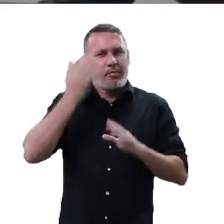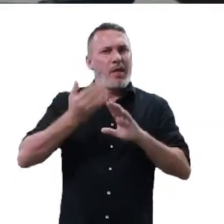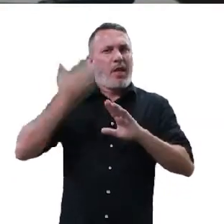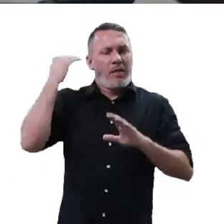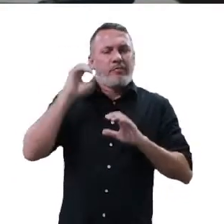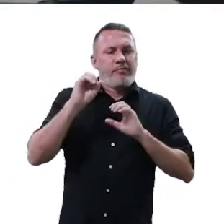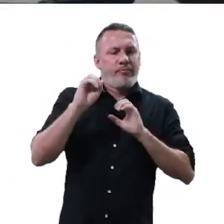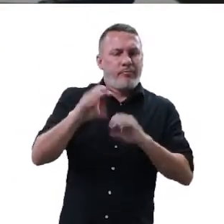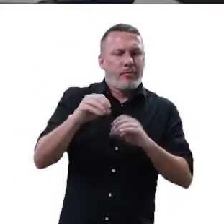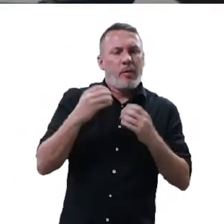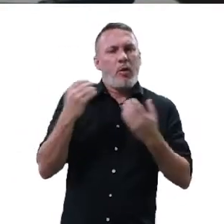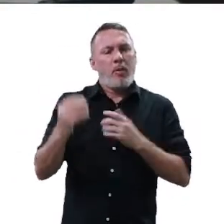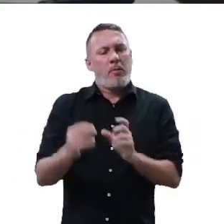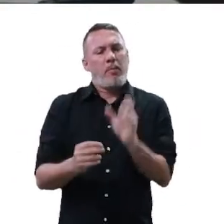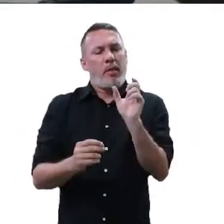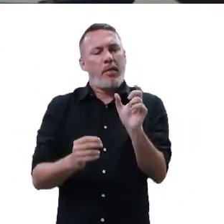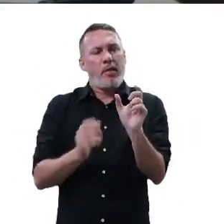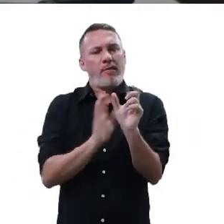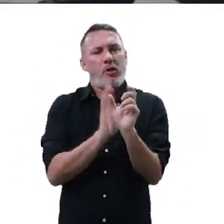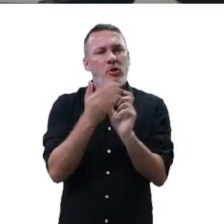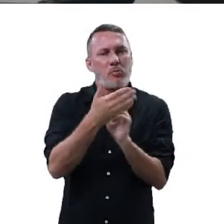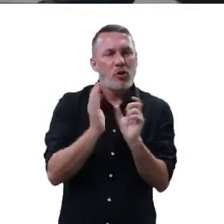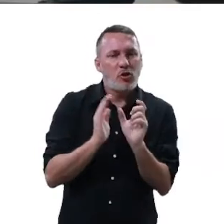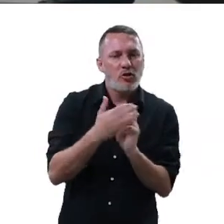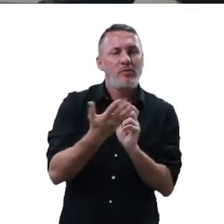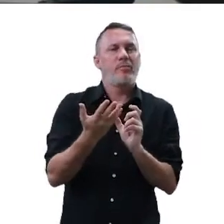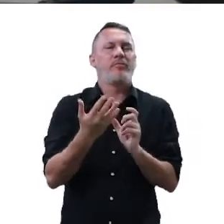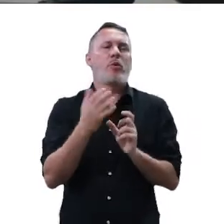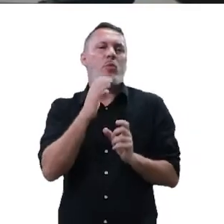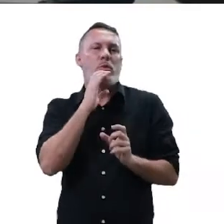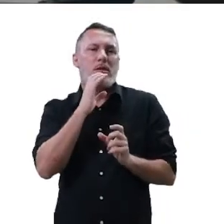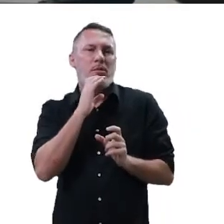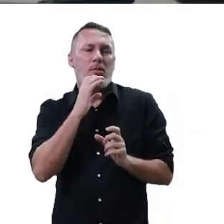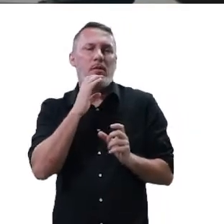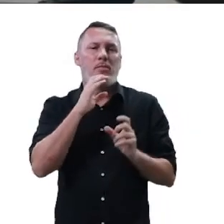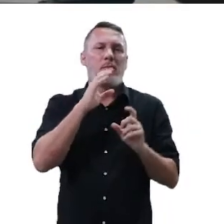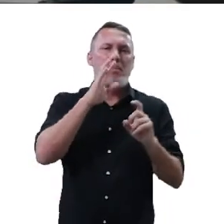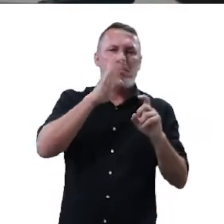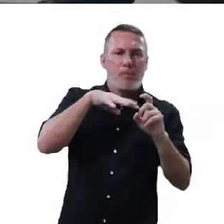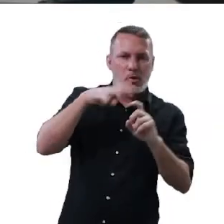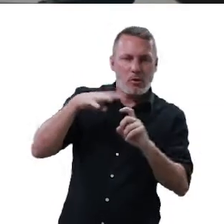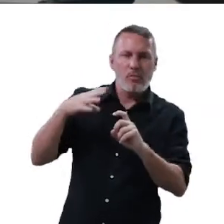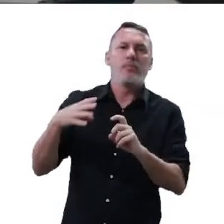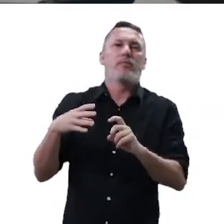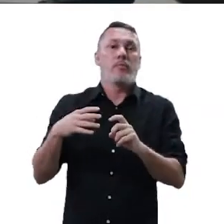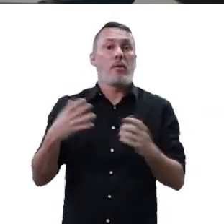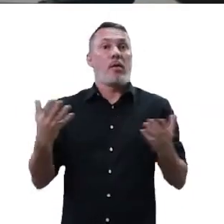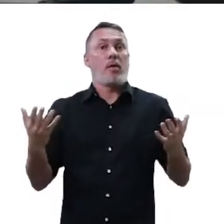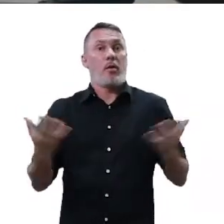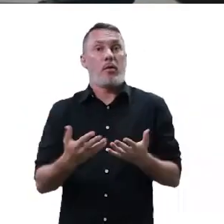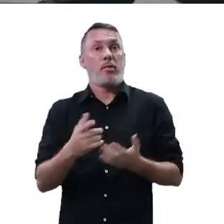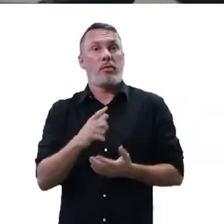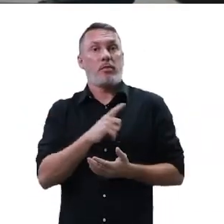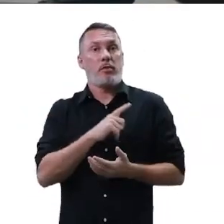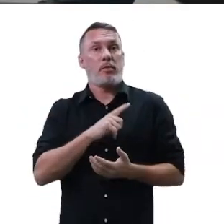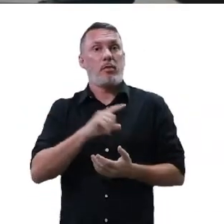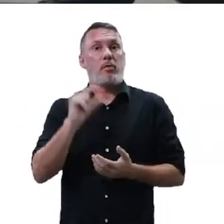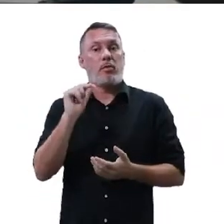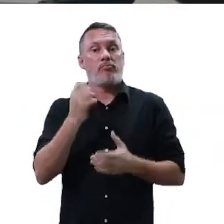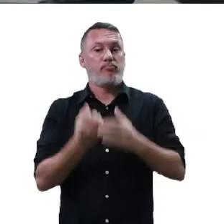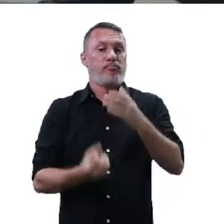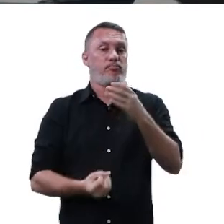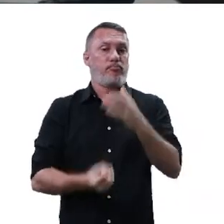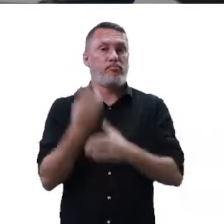sobre etimologia, fizemos uma abordagem sobre as formas de conhecimento, falando sobre mitologia, o milagre grego. E agora,